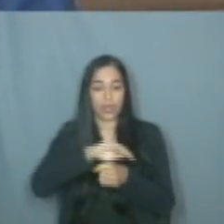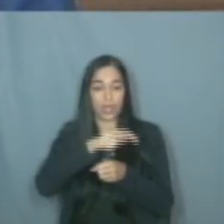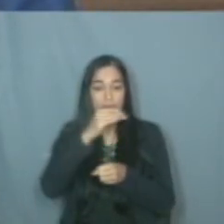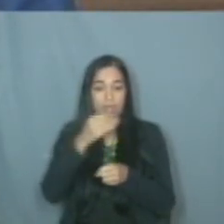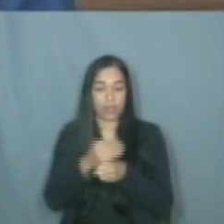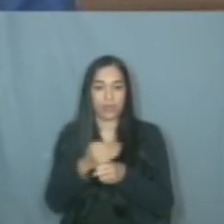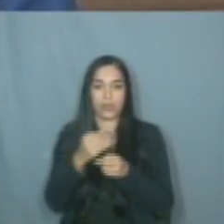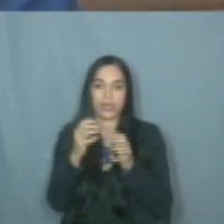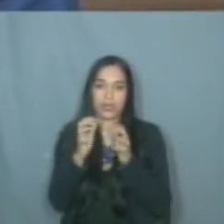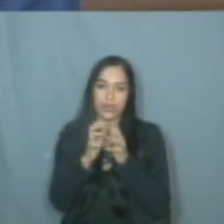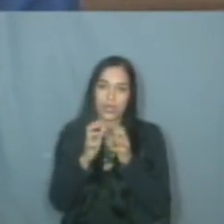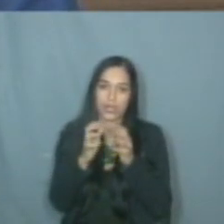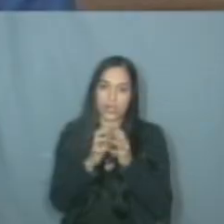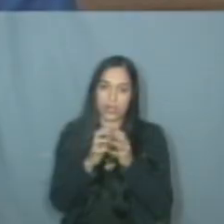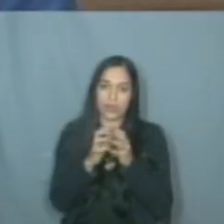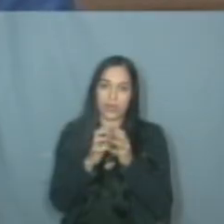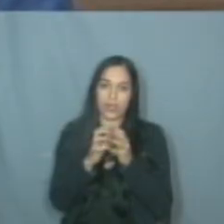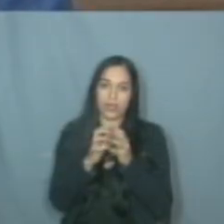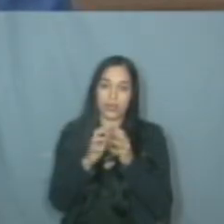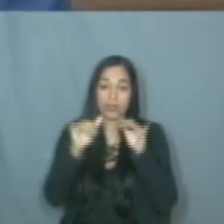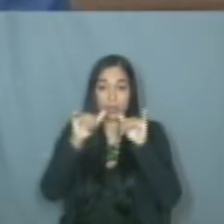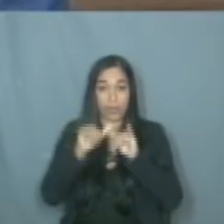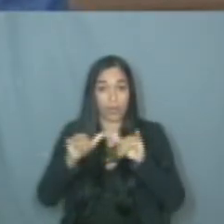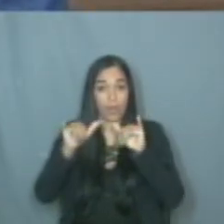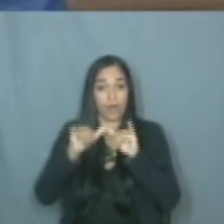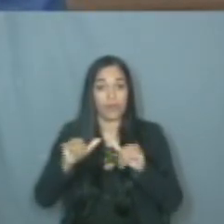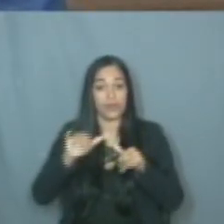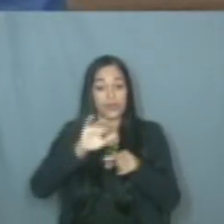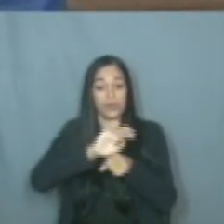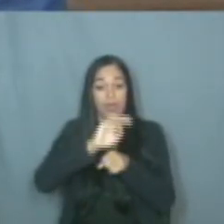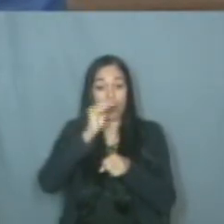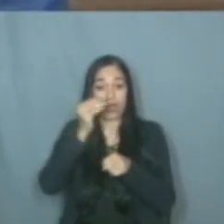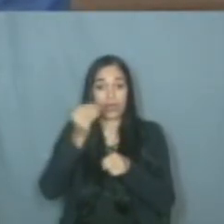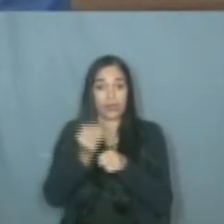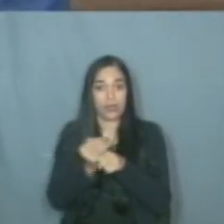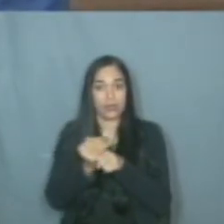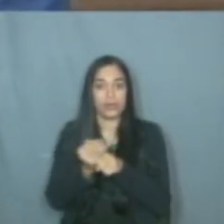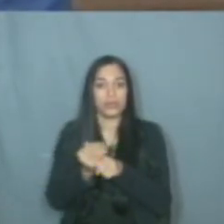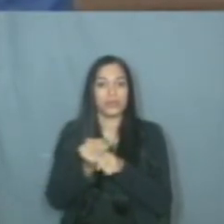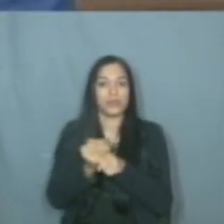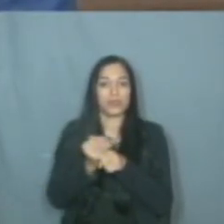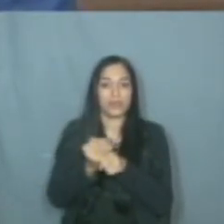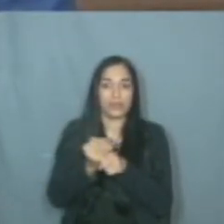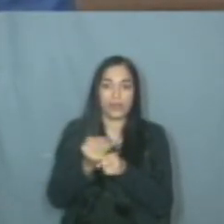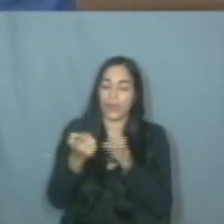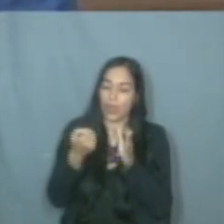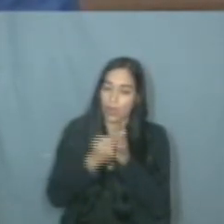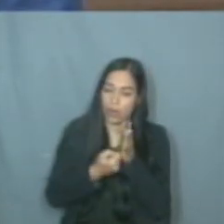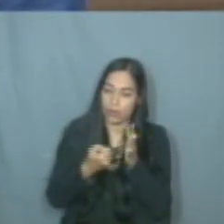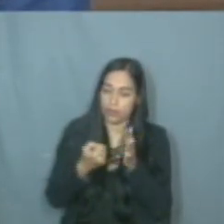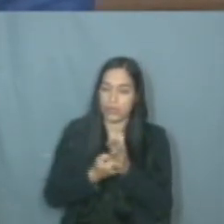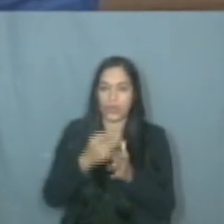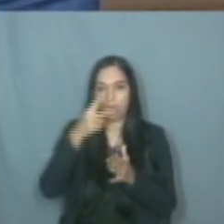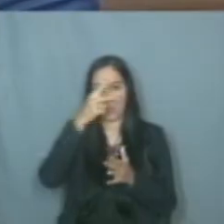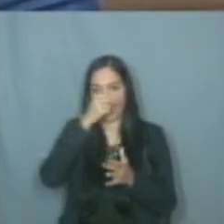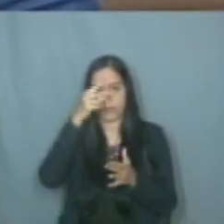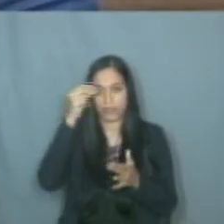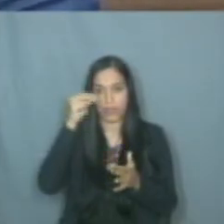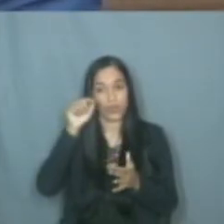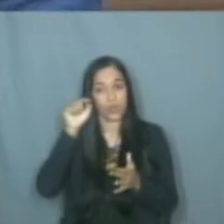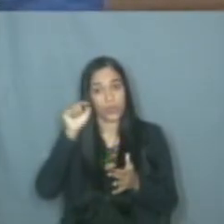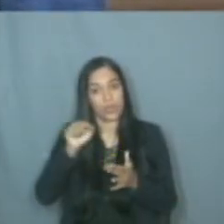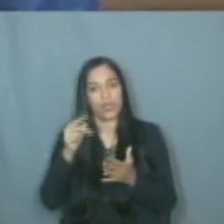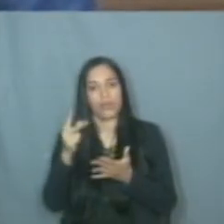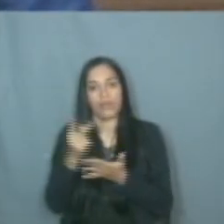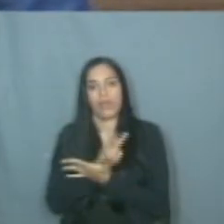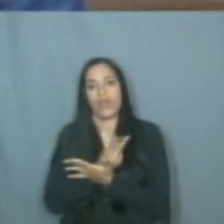Municipal do Recife, para a gente mandar um recado. A Câmara, até os vereadores da base, também cobram do prefeito quando ele está errado. E isso